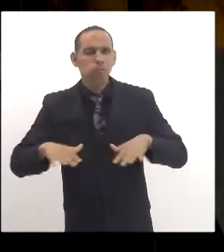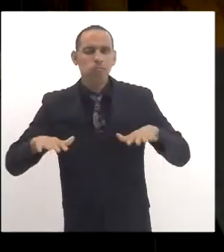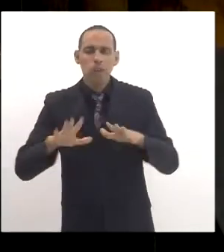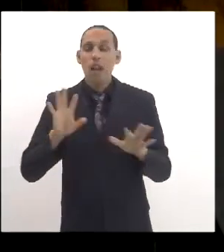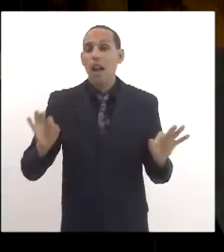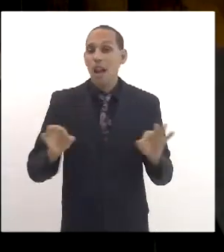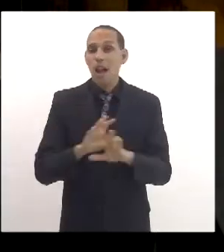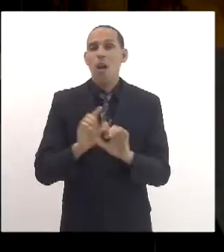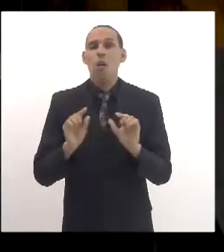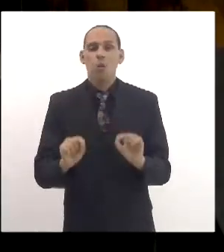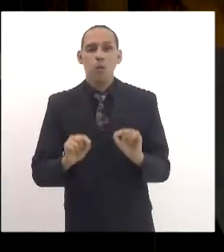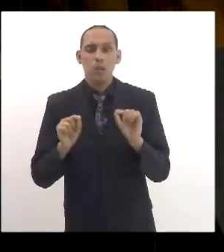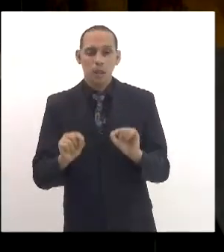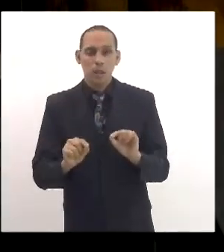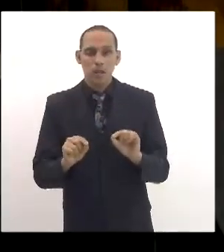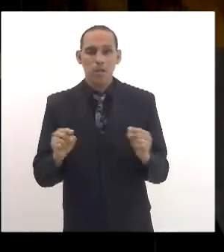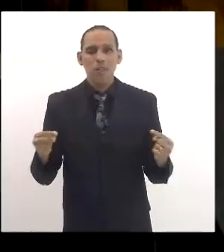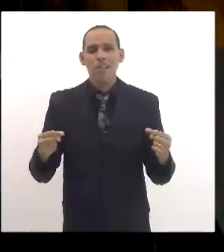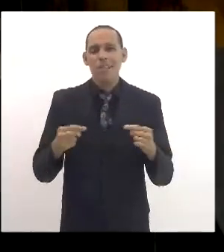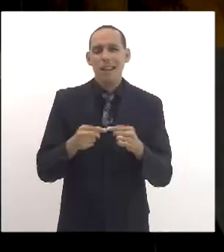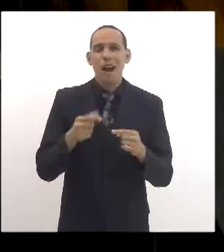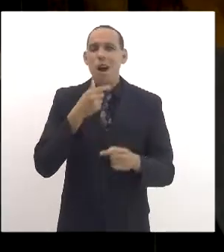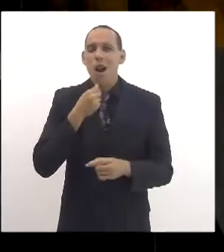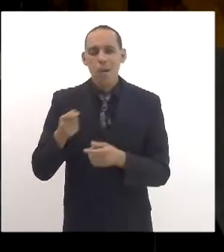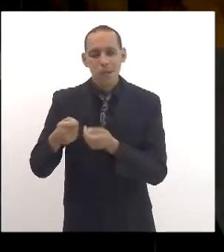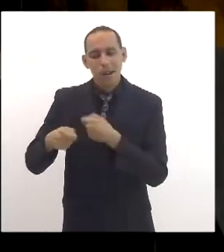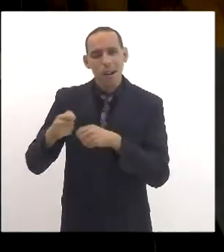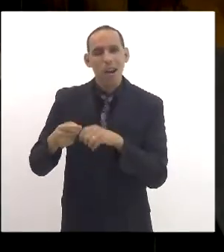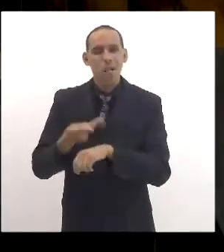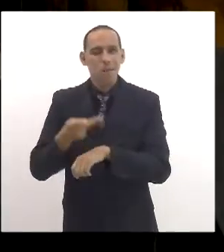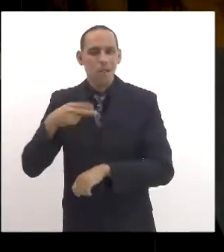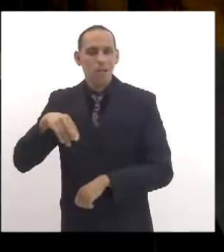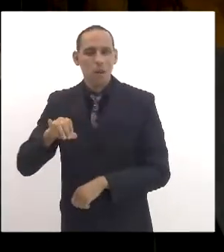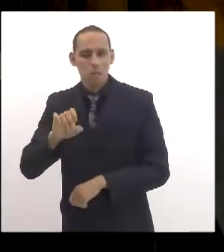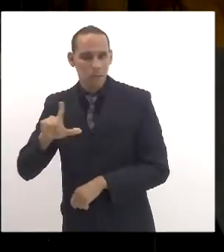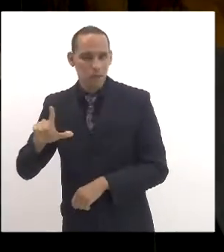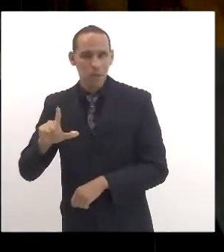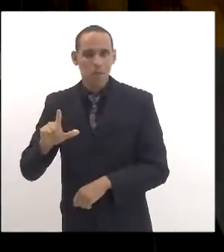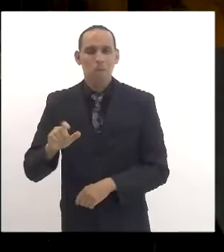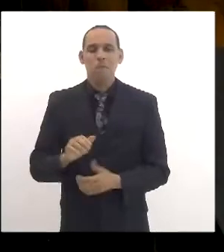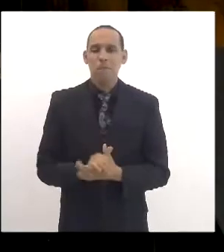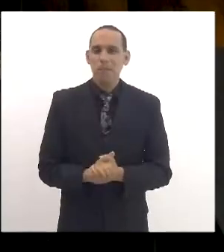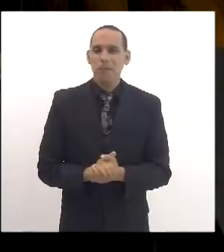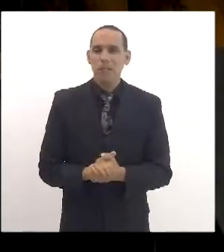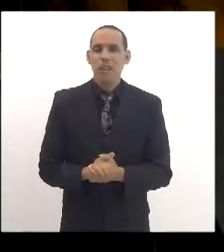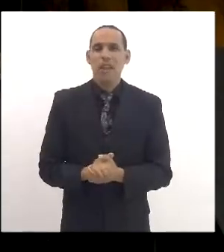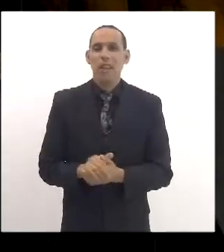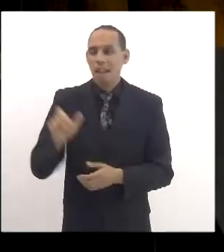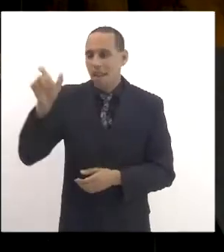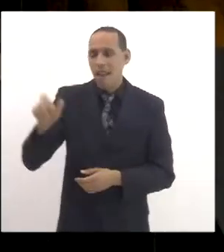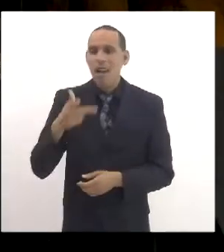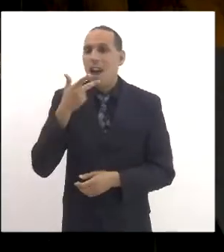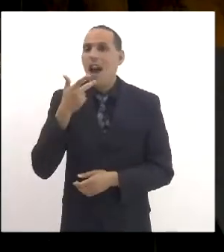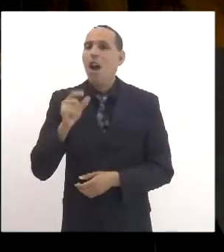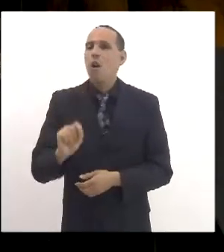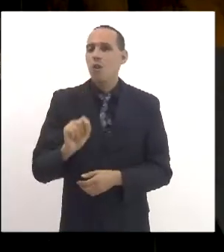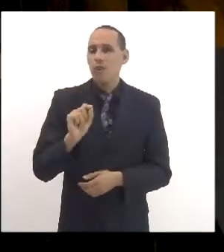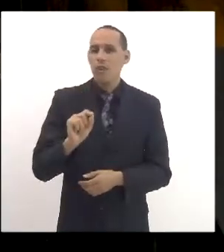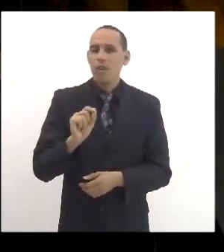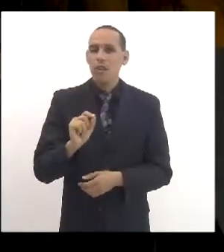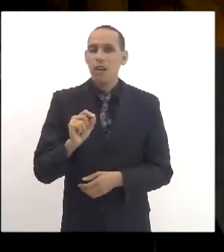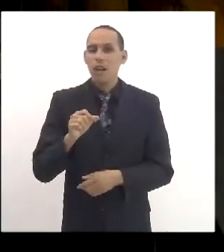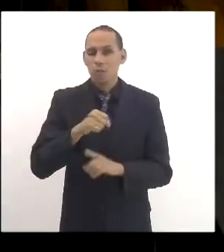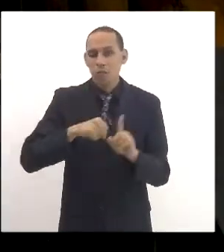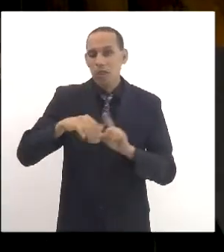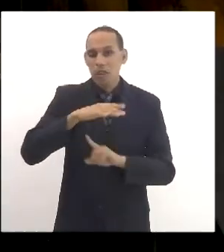concluo referindo-me ao economista e prémio Nobel Edmund Phelps, que argumentou que as nossas sociedades